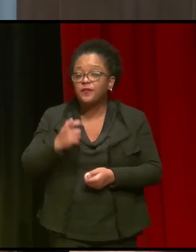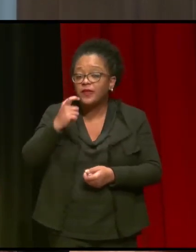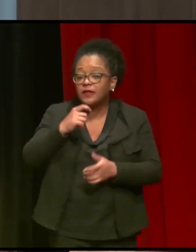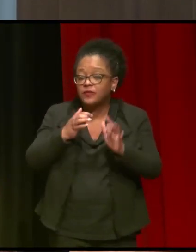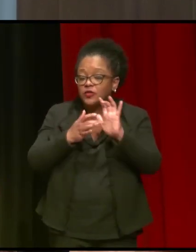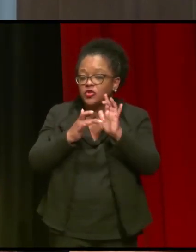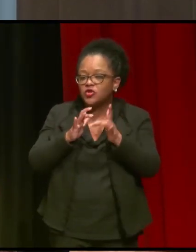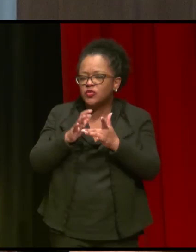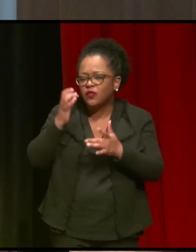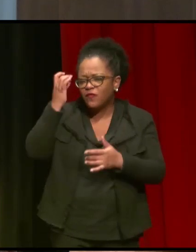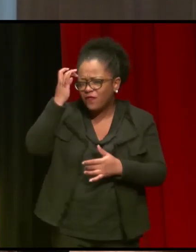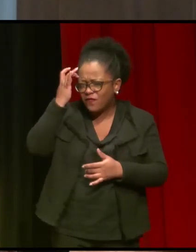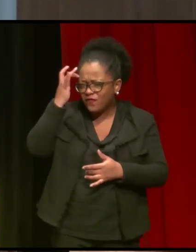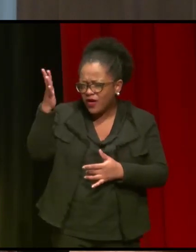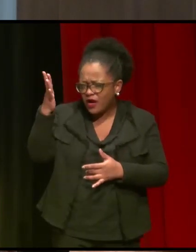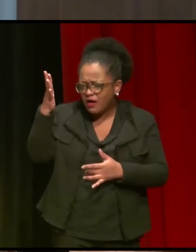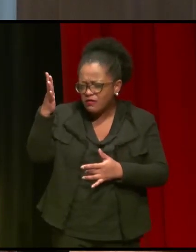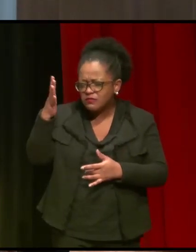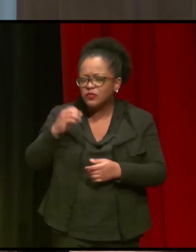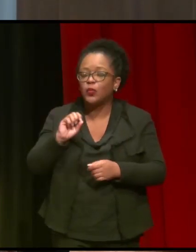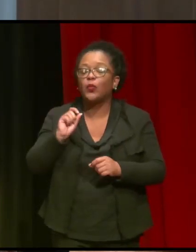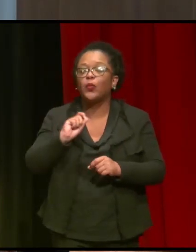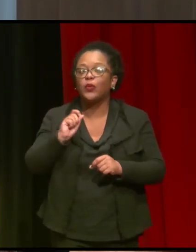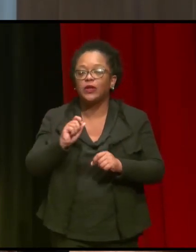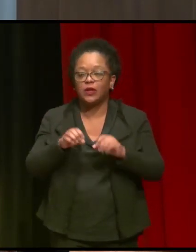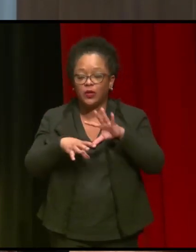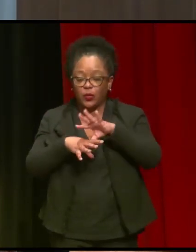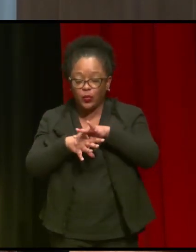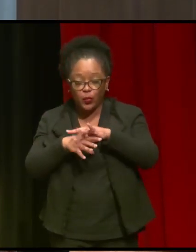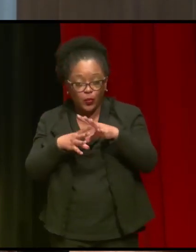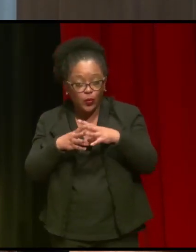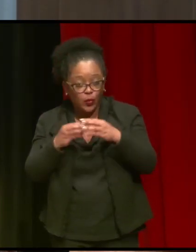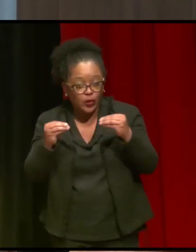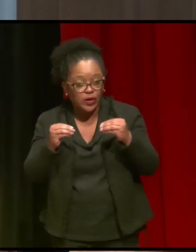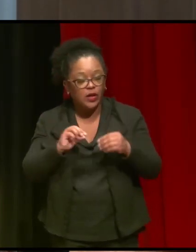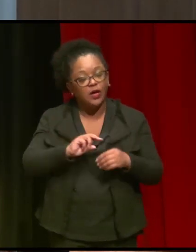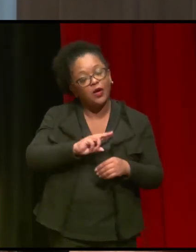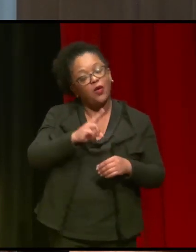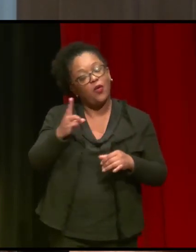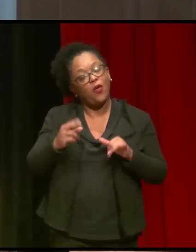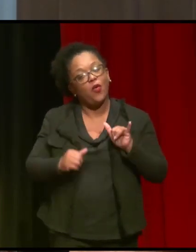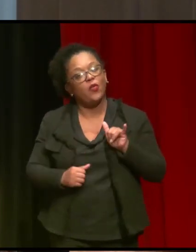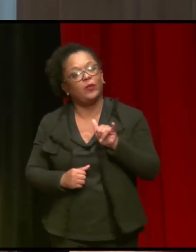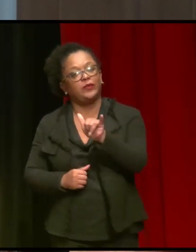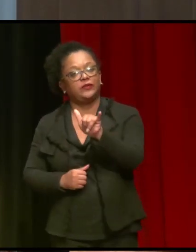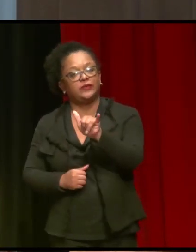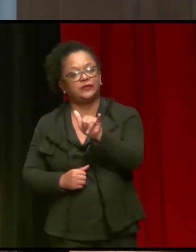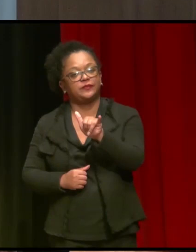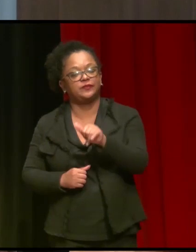Jesus? Curar ele ou perdoar os pecados dele? O que, que é mais fácil para Jesus?